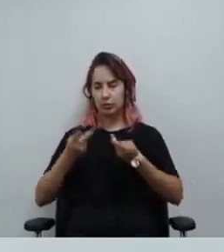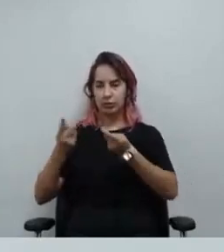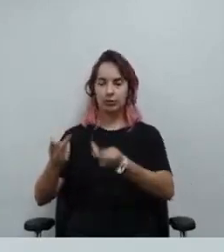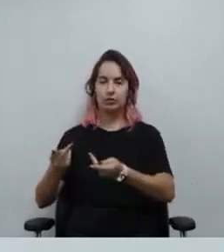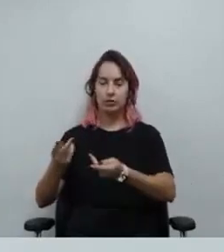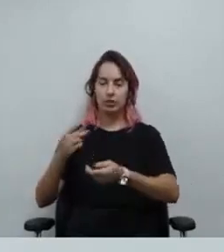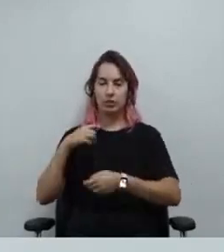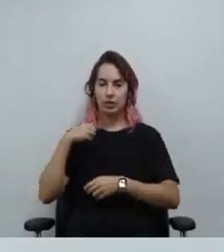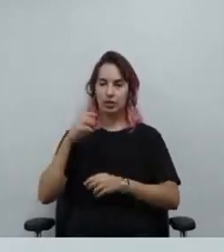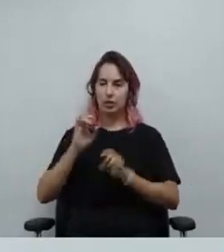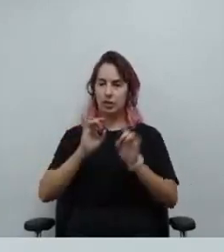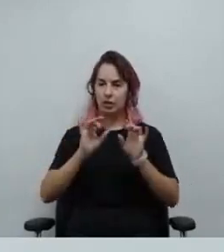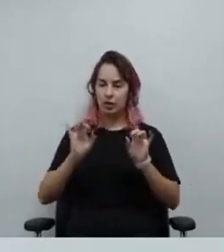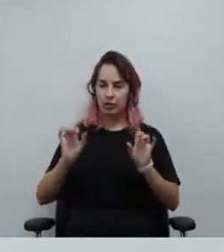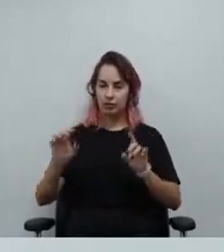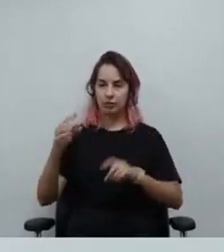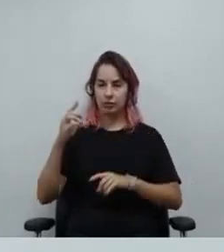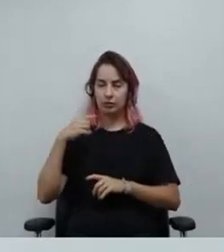deputados